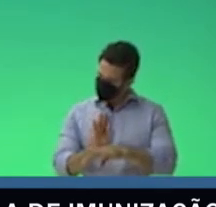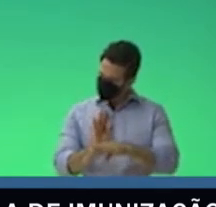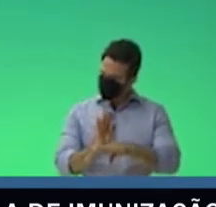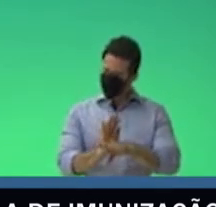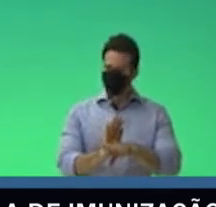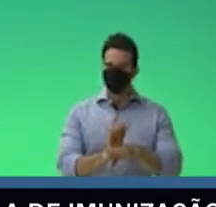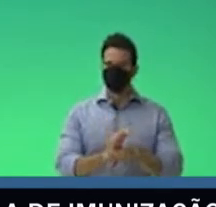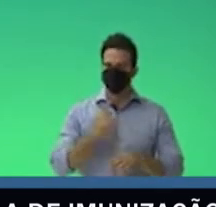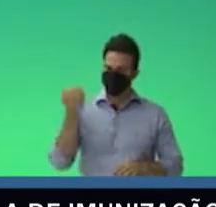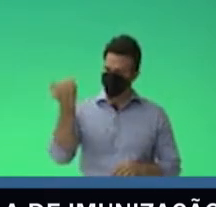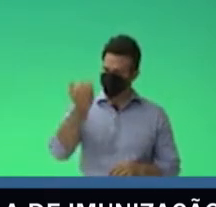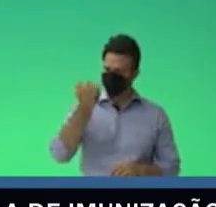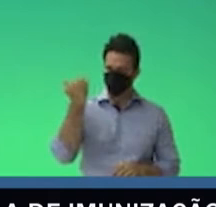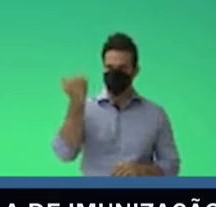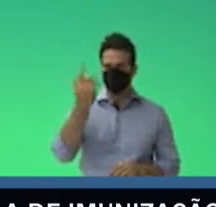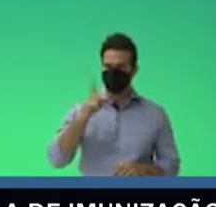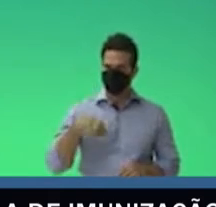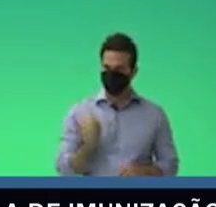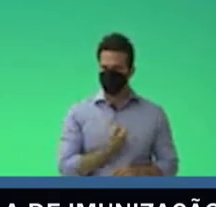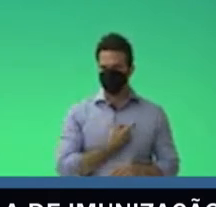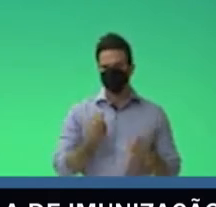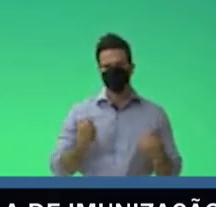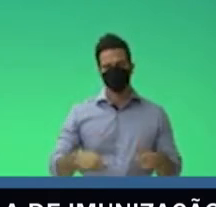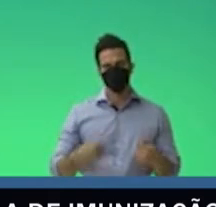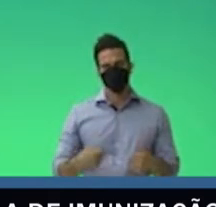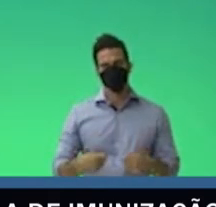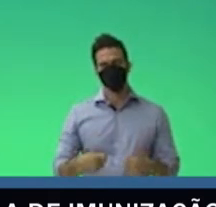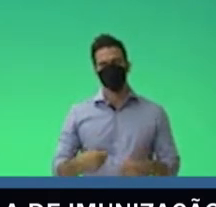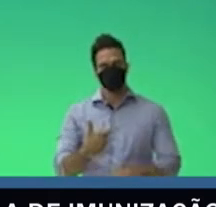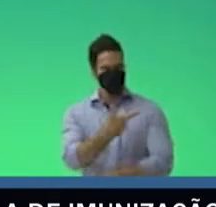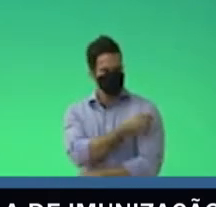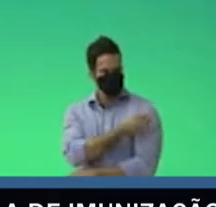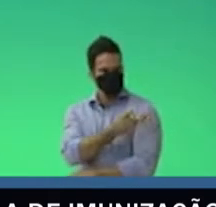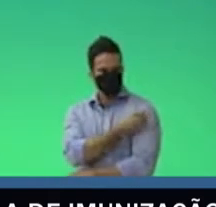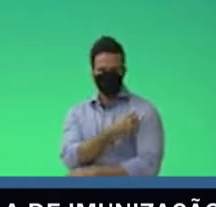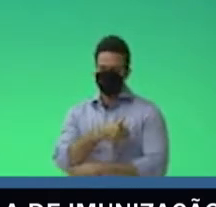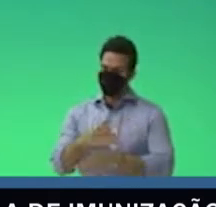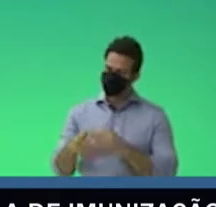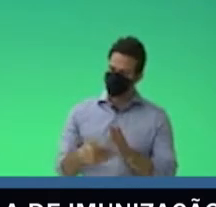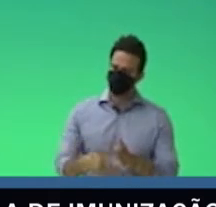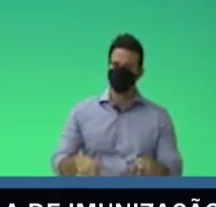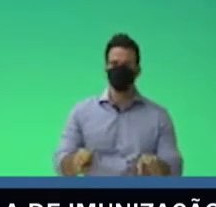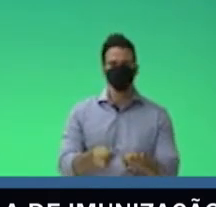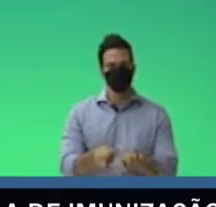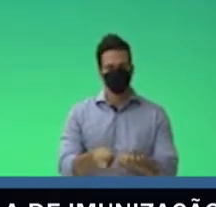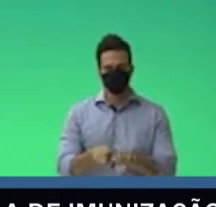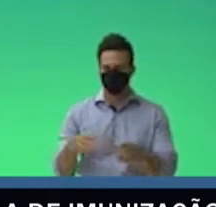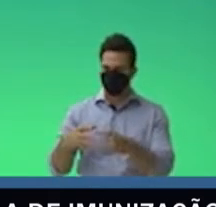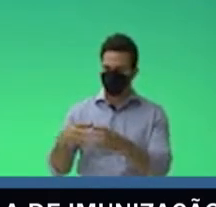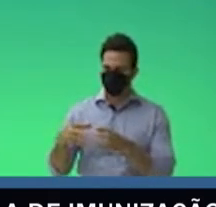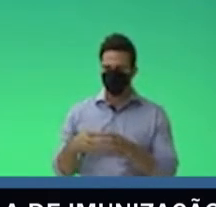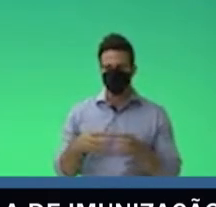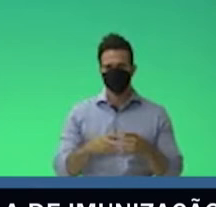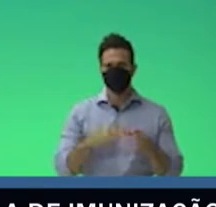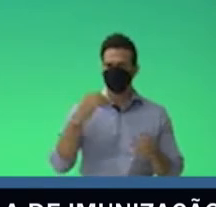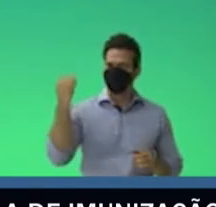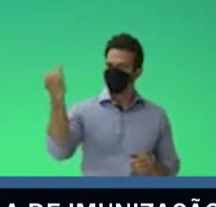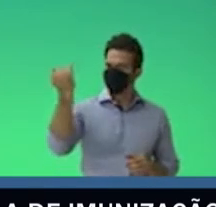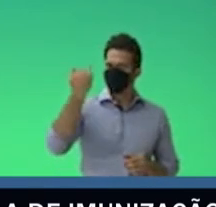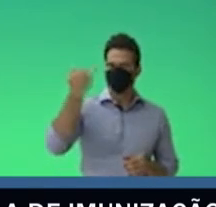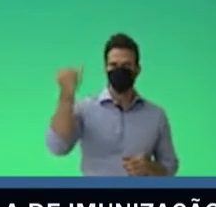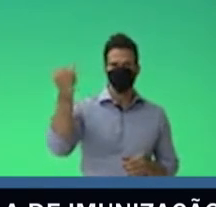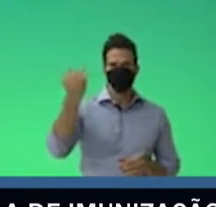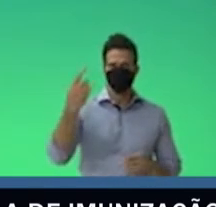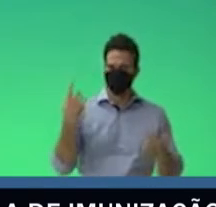Espetacular valiosa nós precisamos começar a imunização dessa desse setor tão